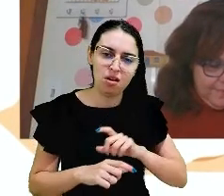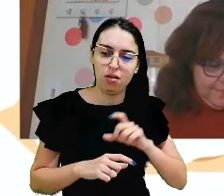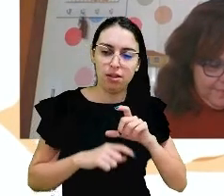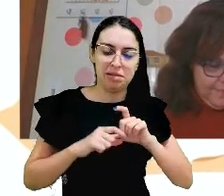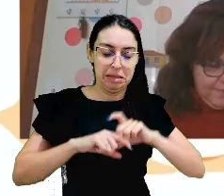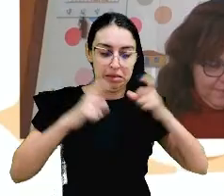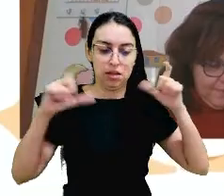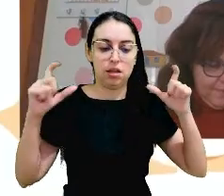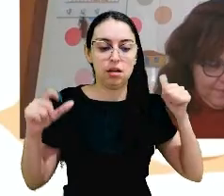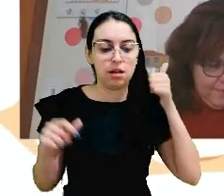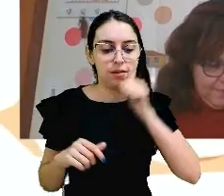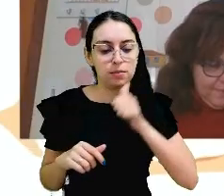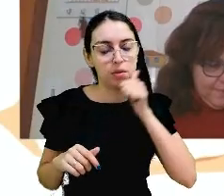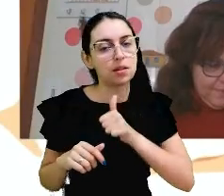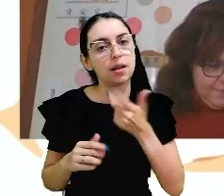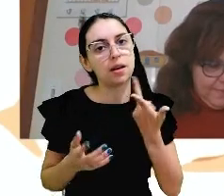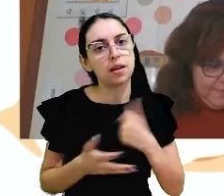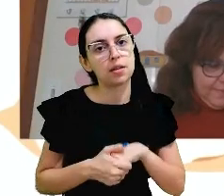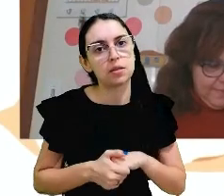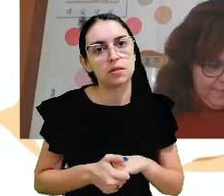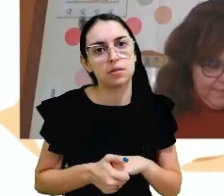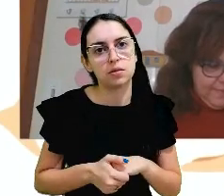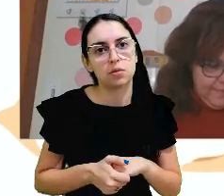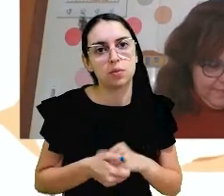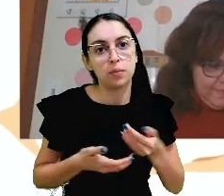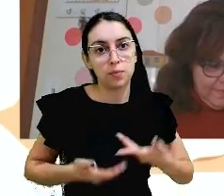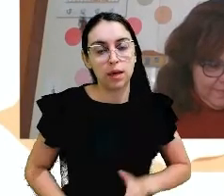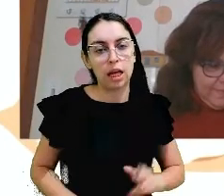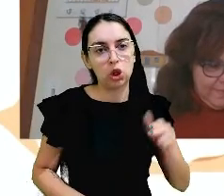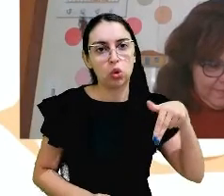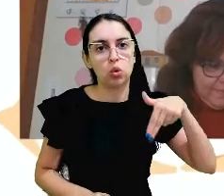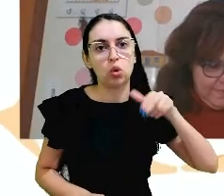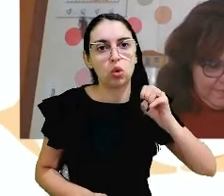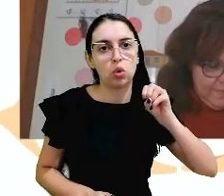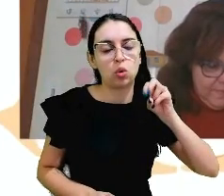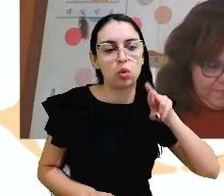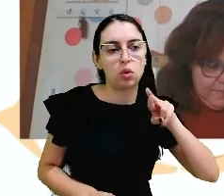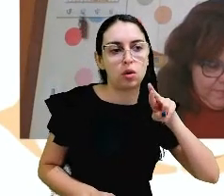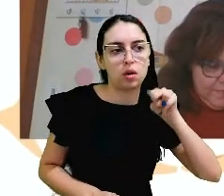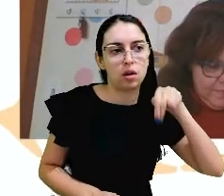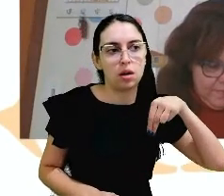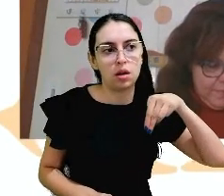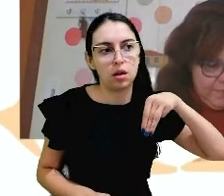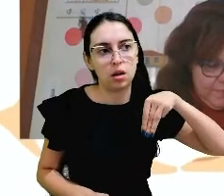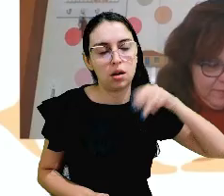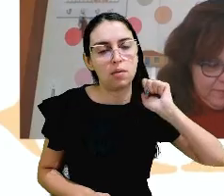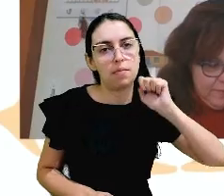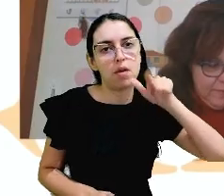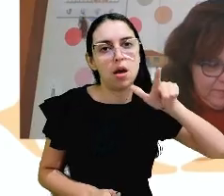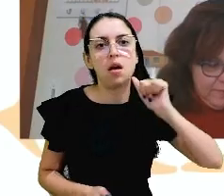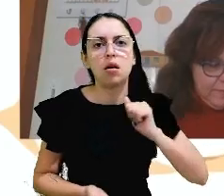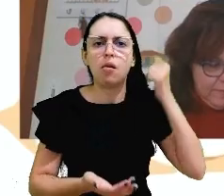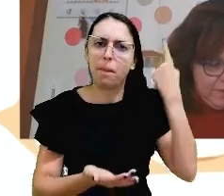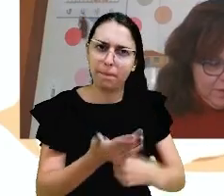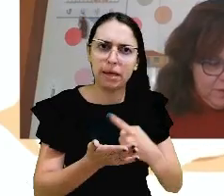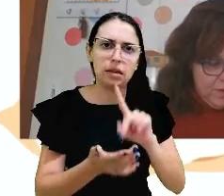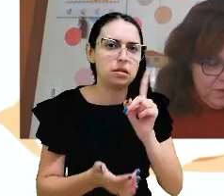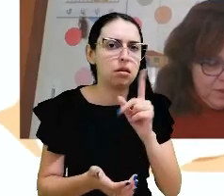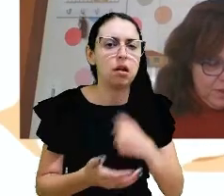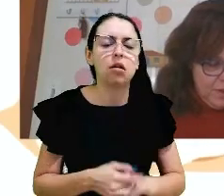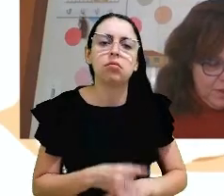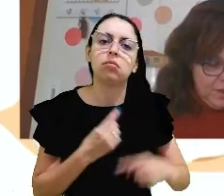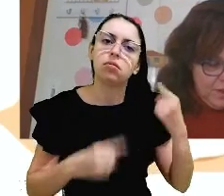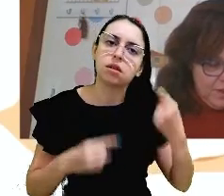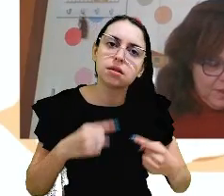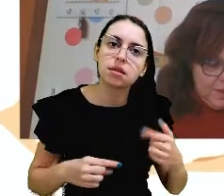as mulheres, o parto normal não é necessariamente uma obrigação. Acho que a discussão que tem que ser feita é